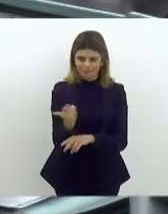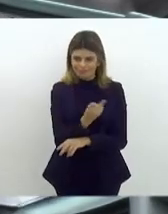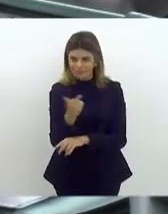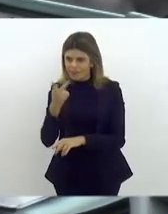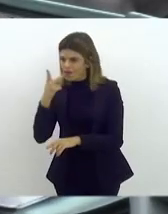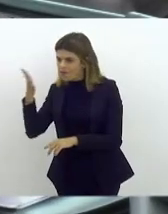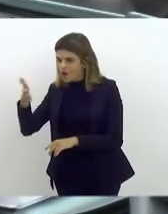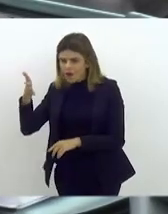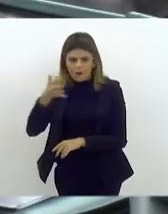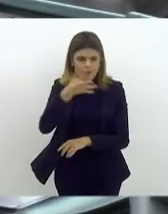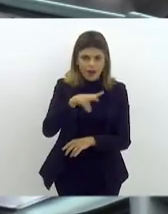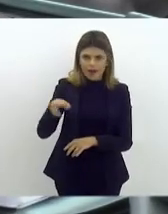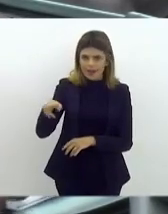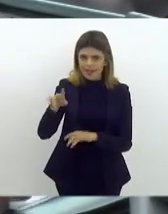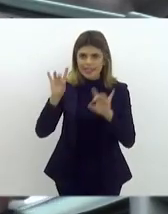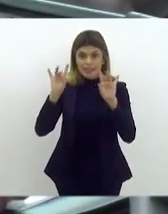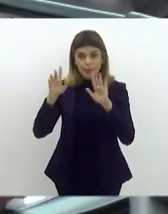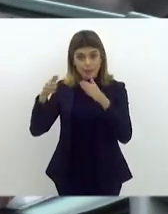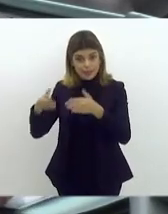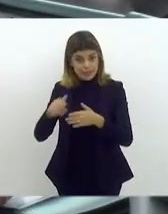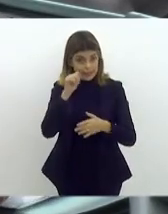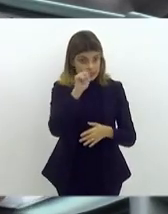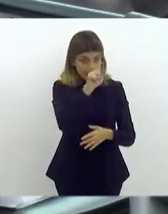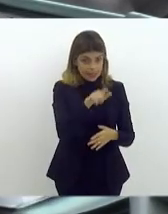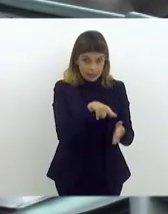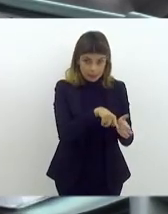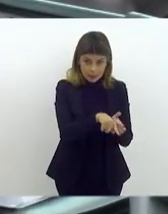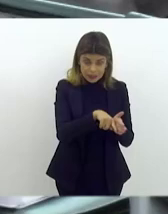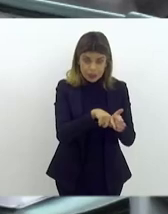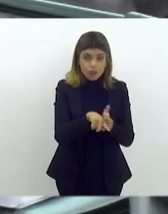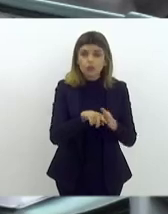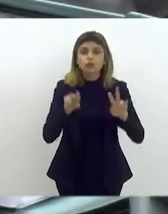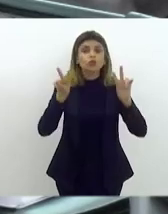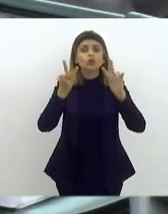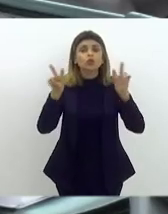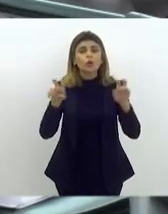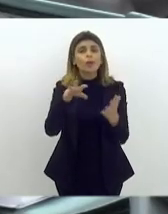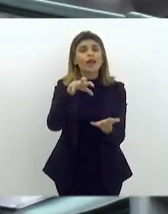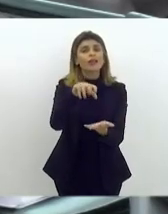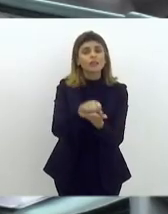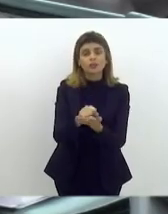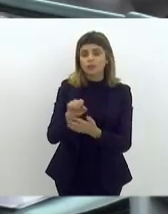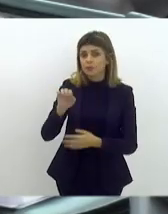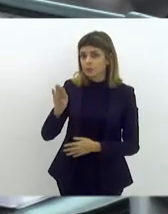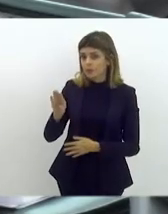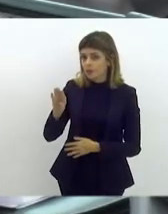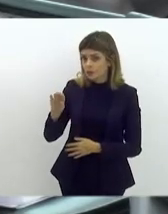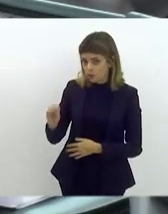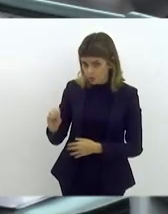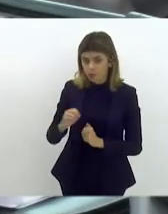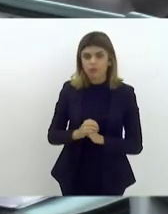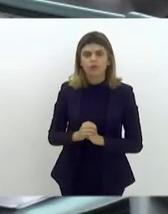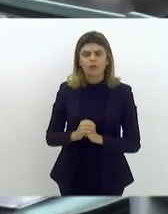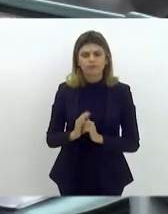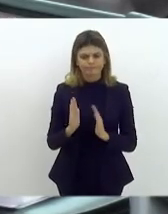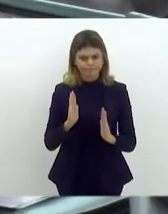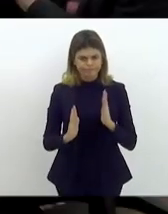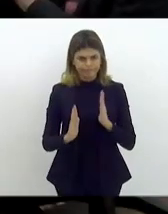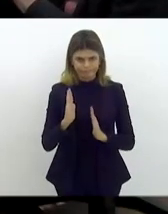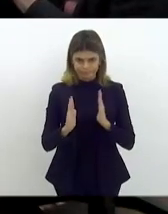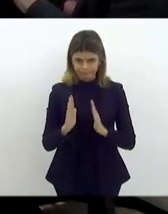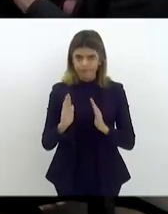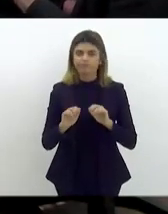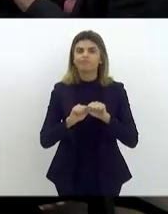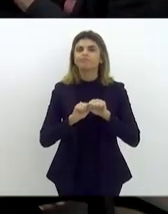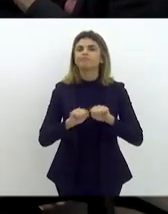as especialistas e a pesquisadora que a questão do registro de ocorrência no período da pandemia realmente tudo